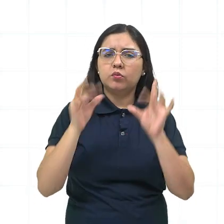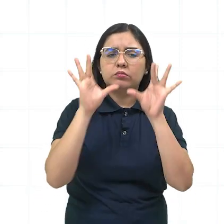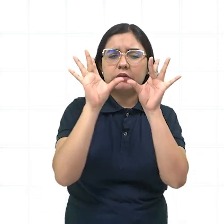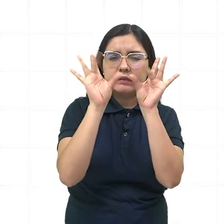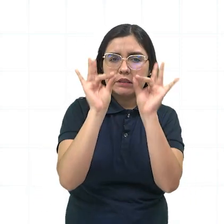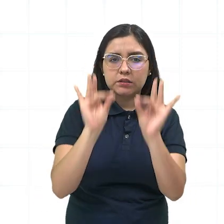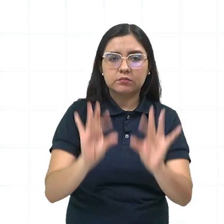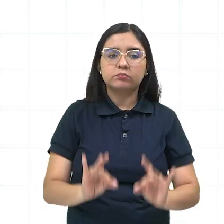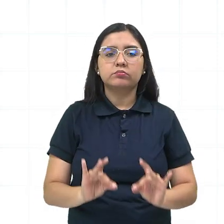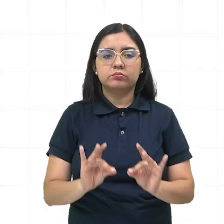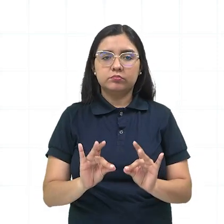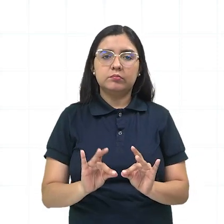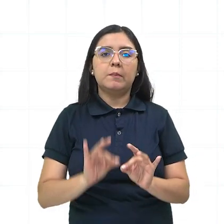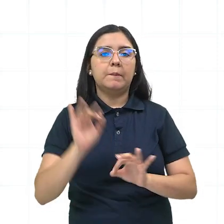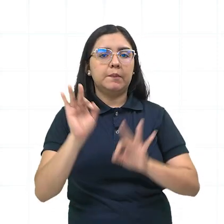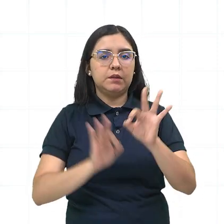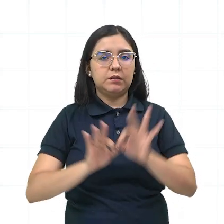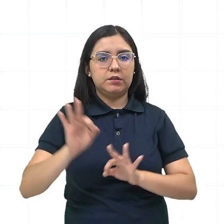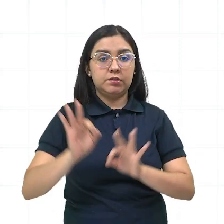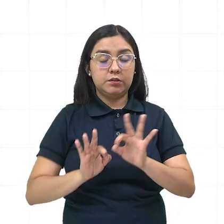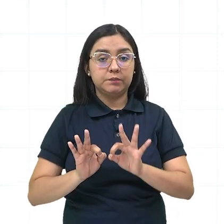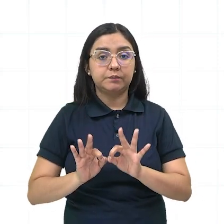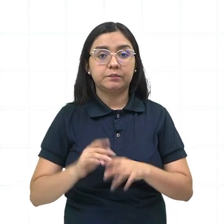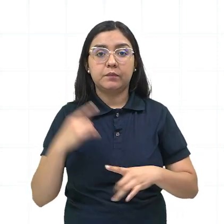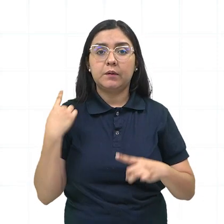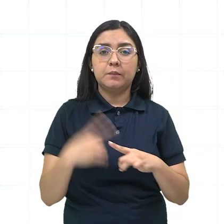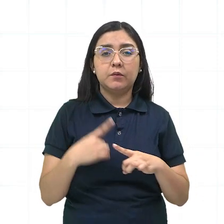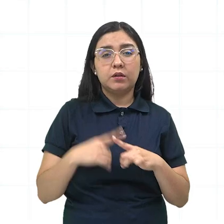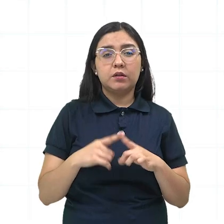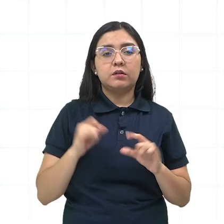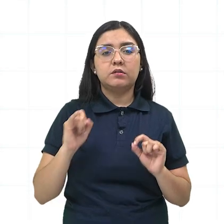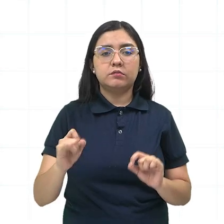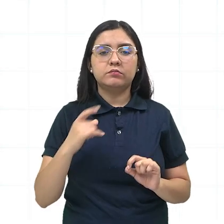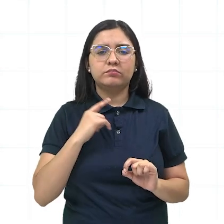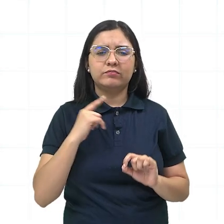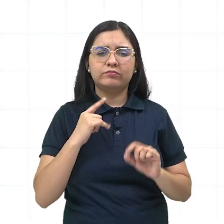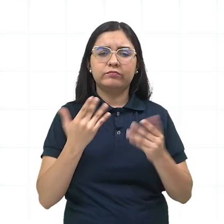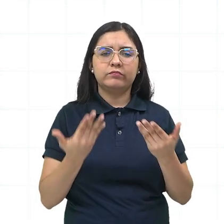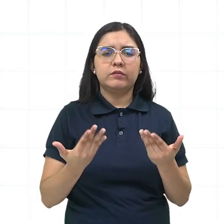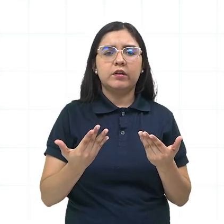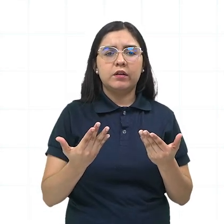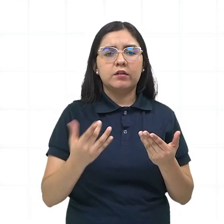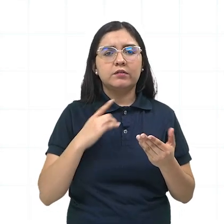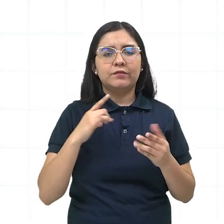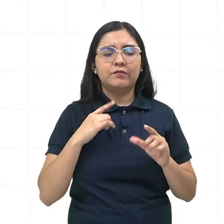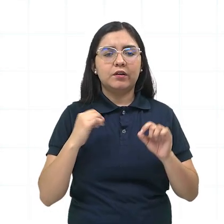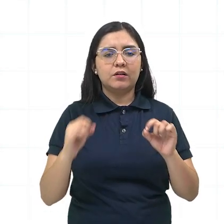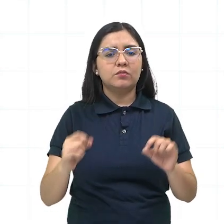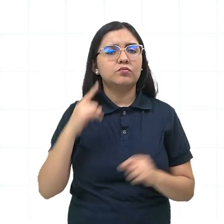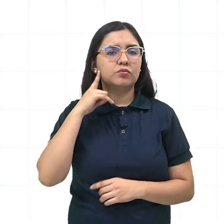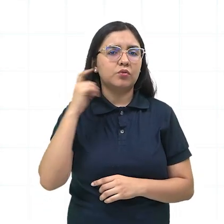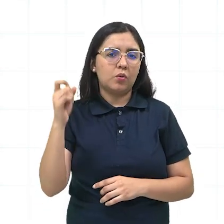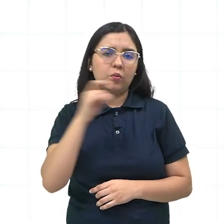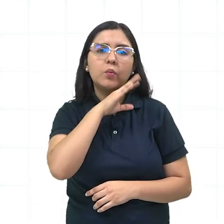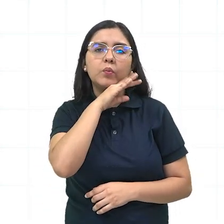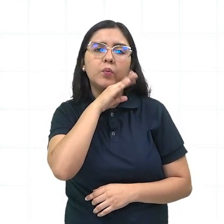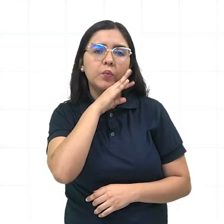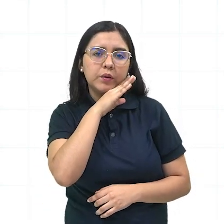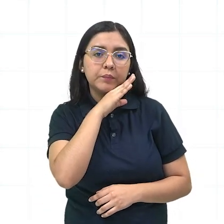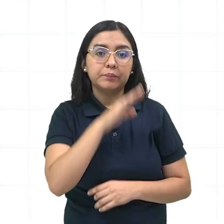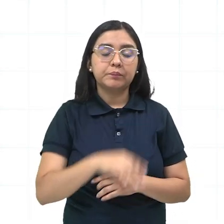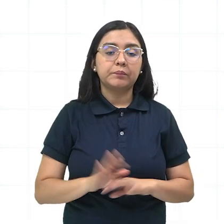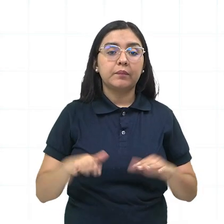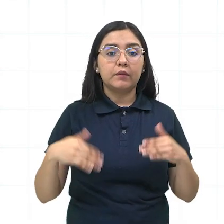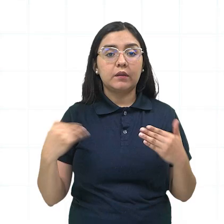calculado milimetricamente, porque senão fica sem aquela coisa gostosa aos nossos ouvidos. E